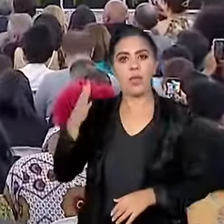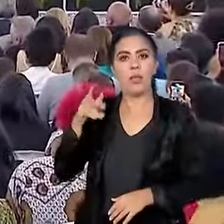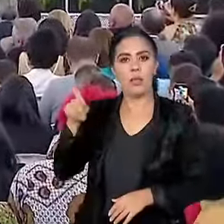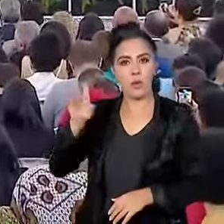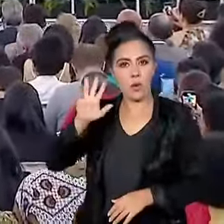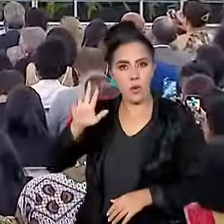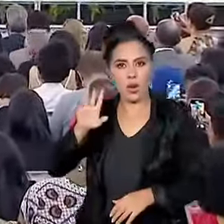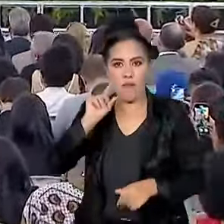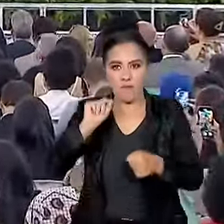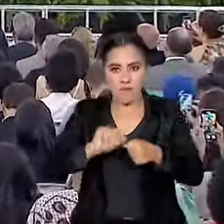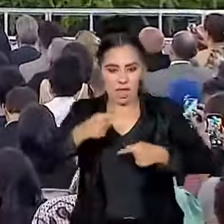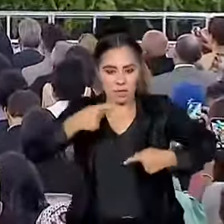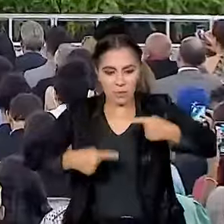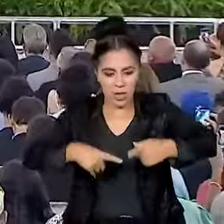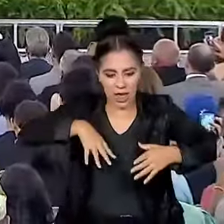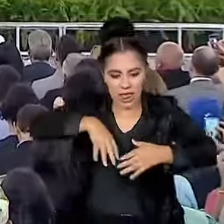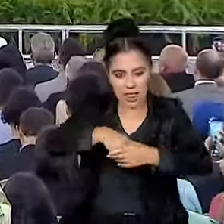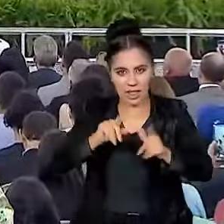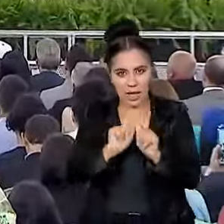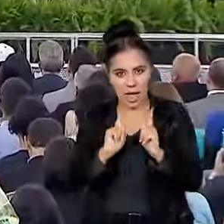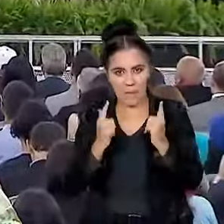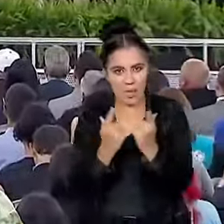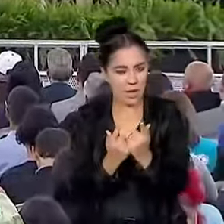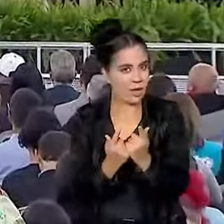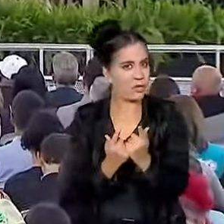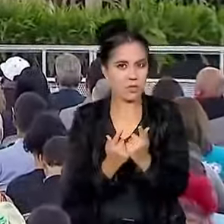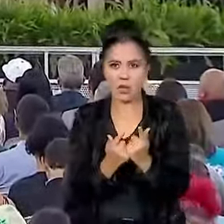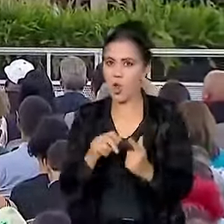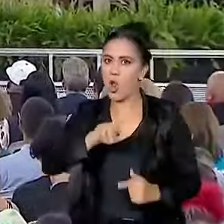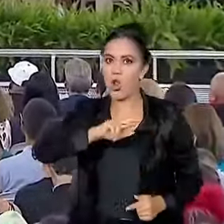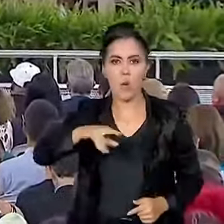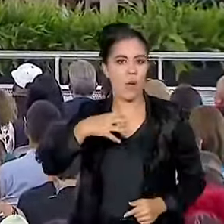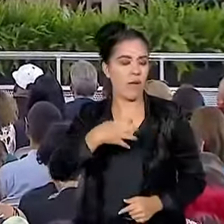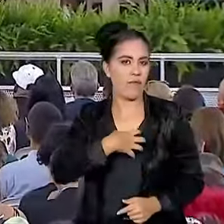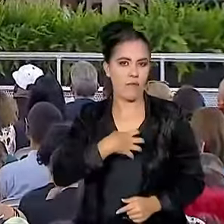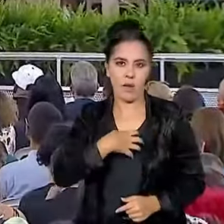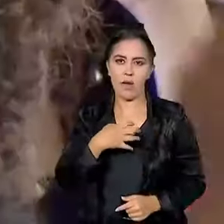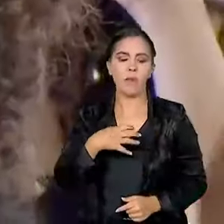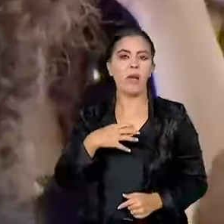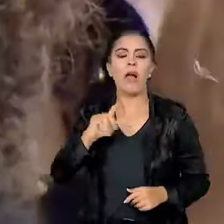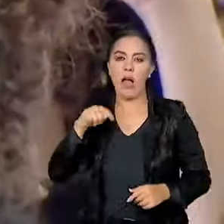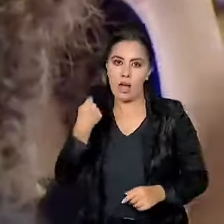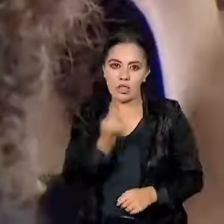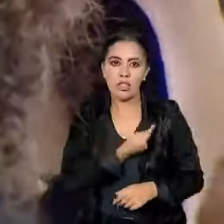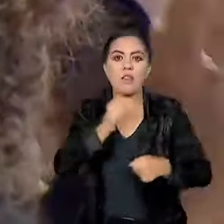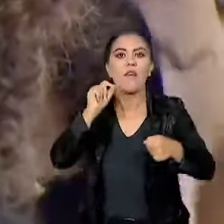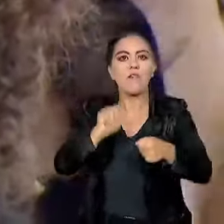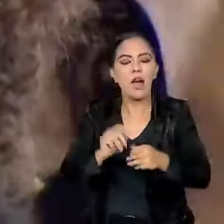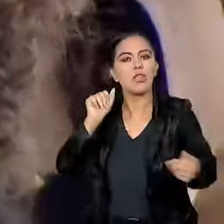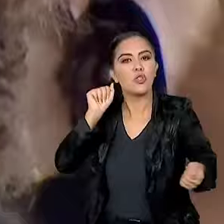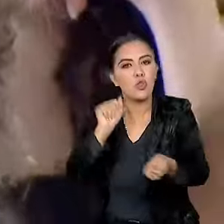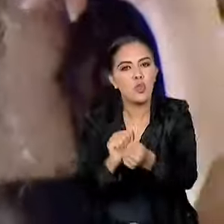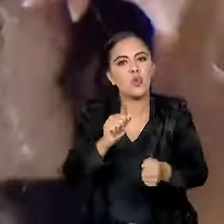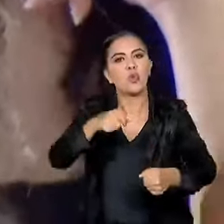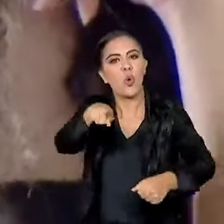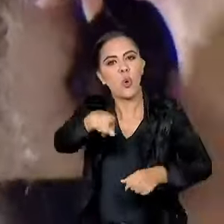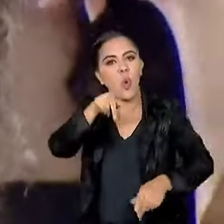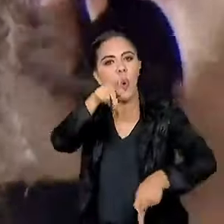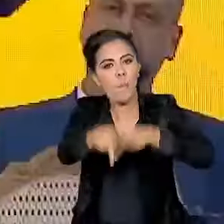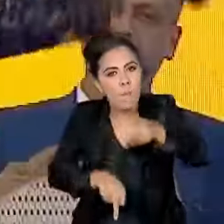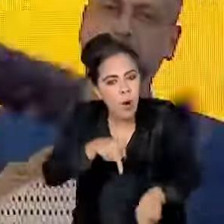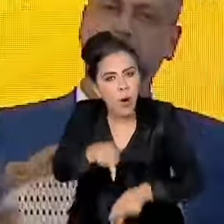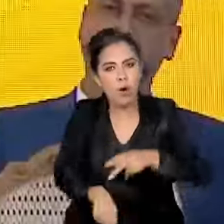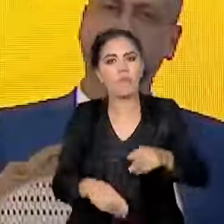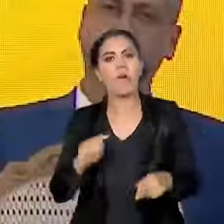gabinete. Essa não é a maneira da gente fazer política. A gente faz política com o povo. A gente faz política na rua. A gente faz